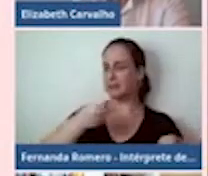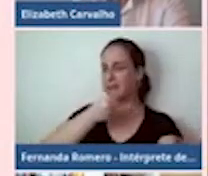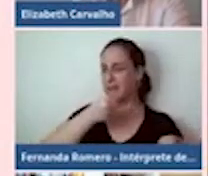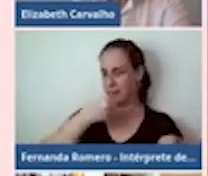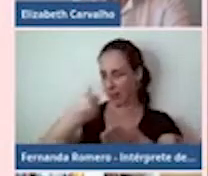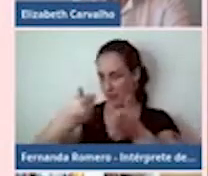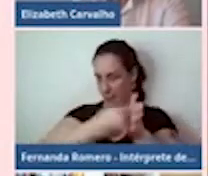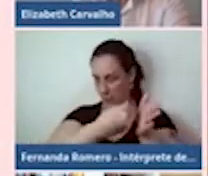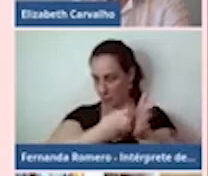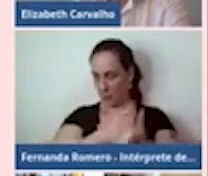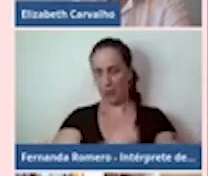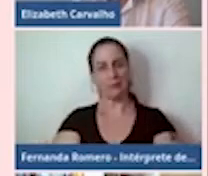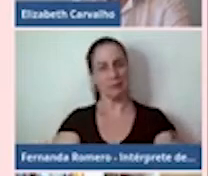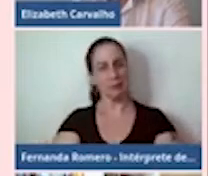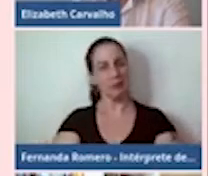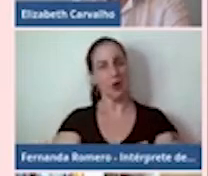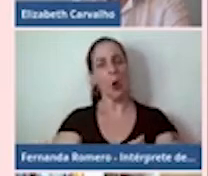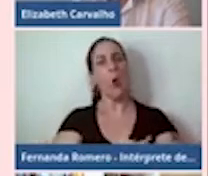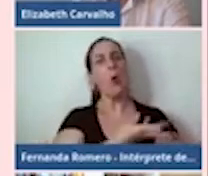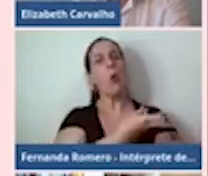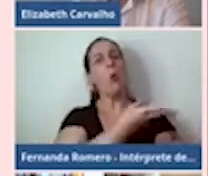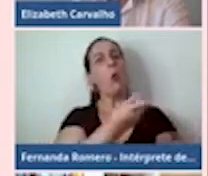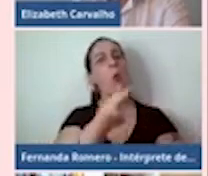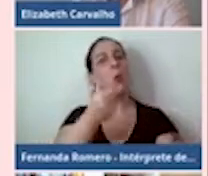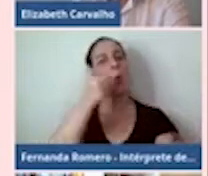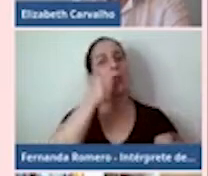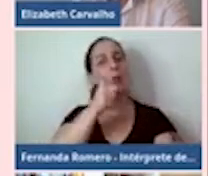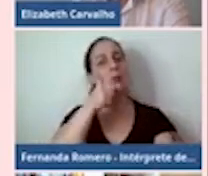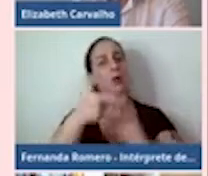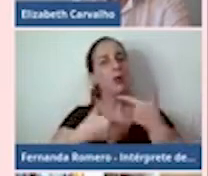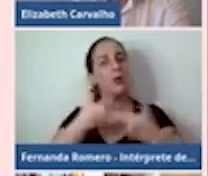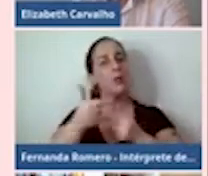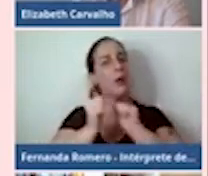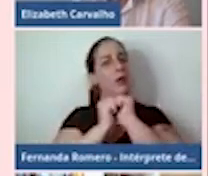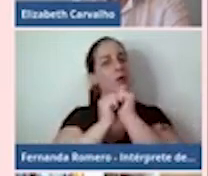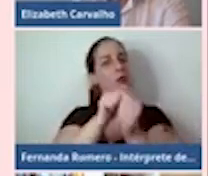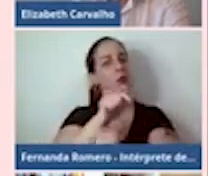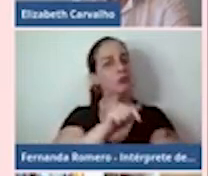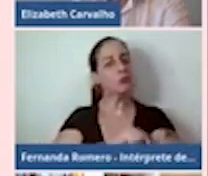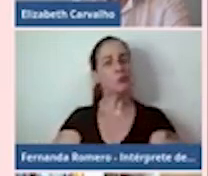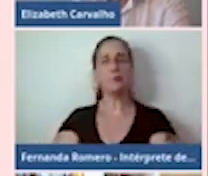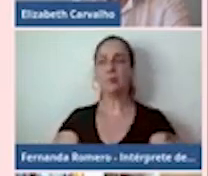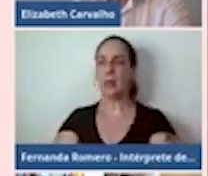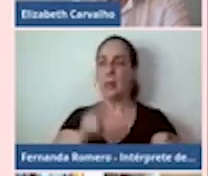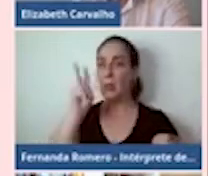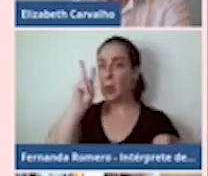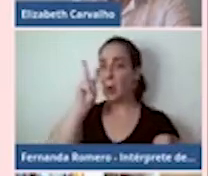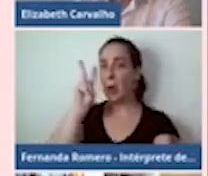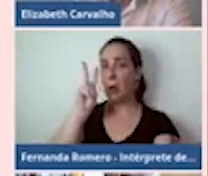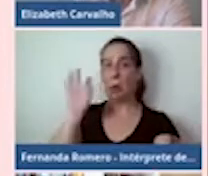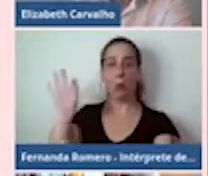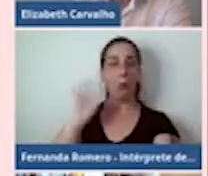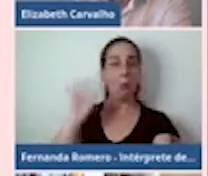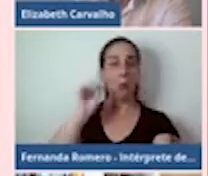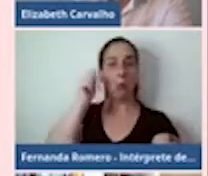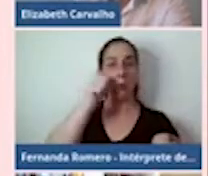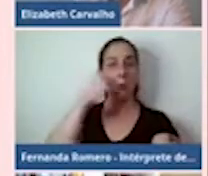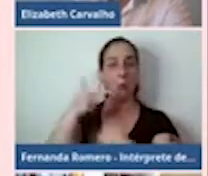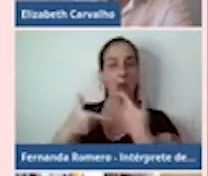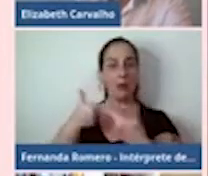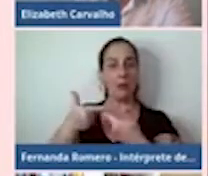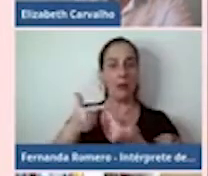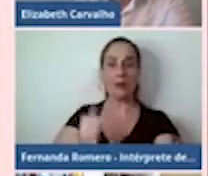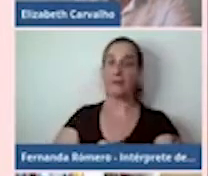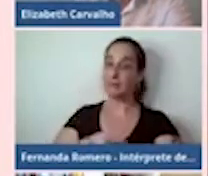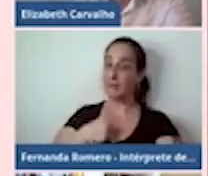Patrícia, quantas mulheres trabalham contigo, né? E naquela ocasião, não trabalhava nenhuma mulher. E eu disse assim,